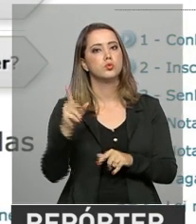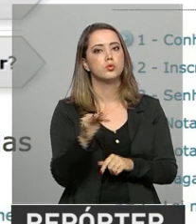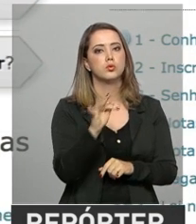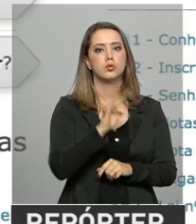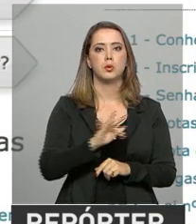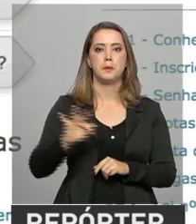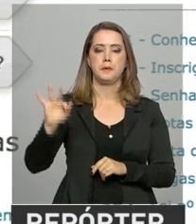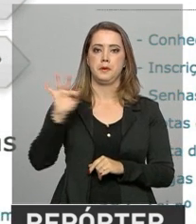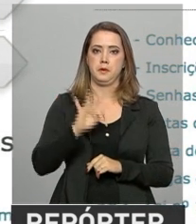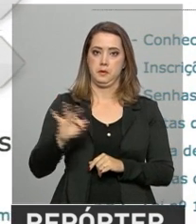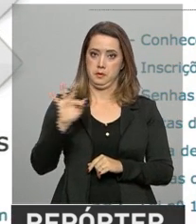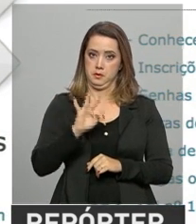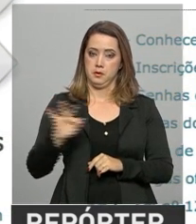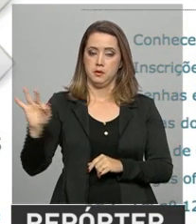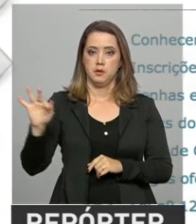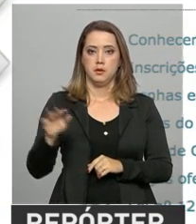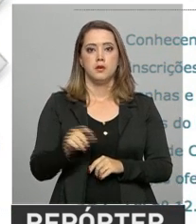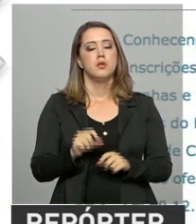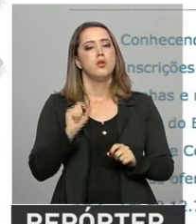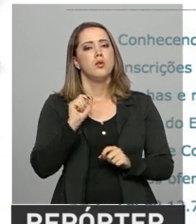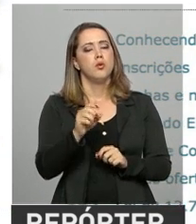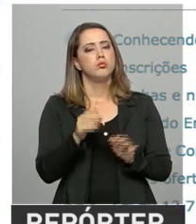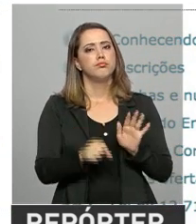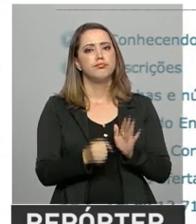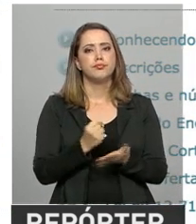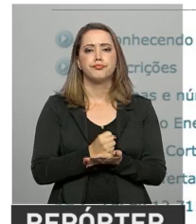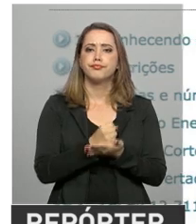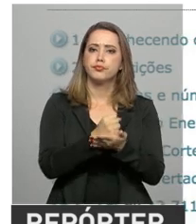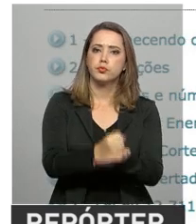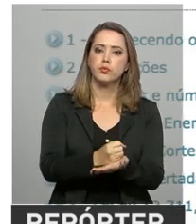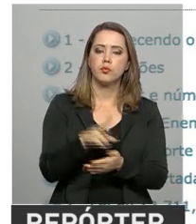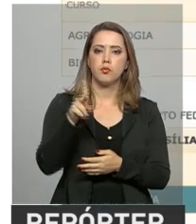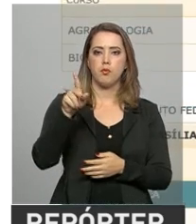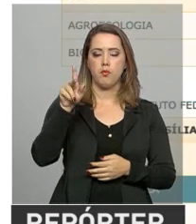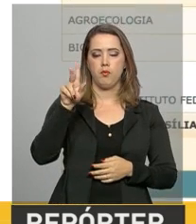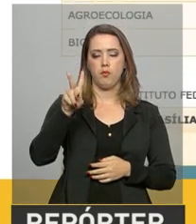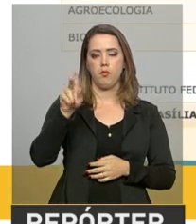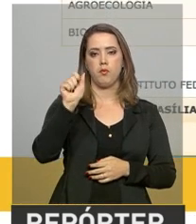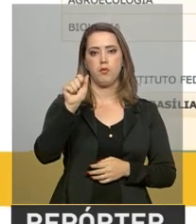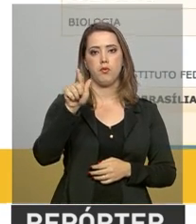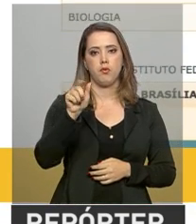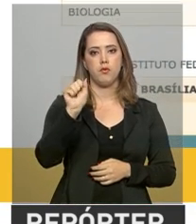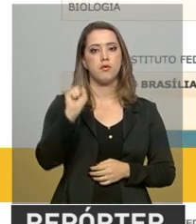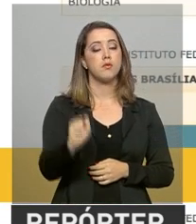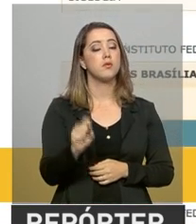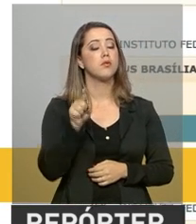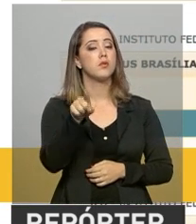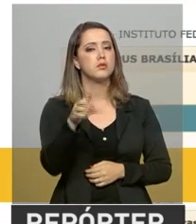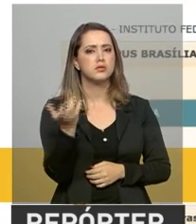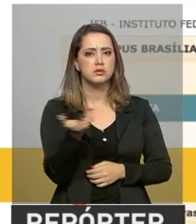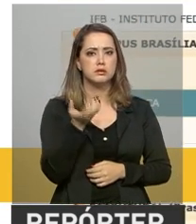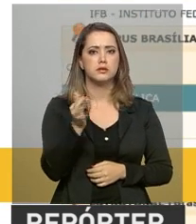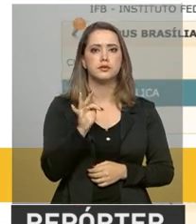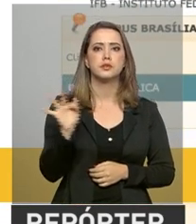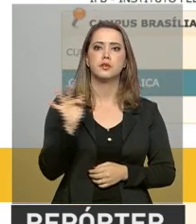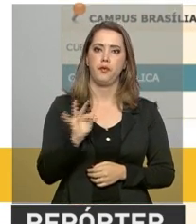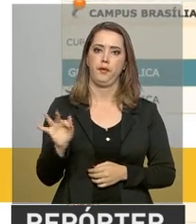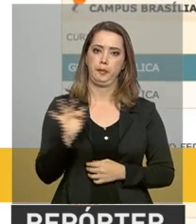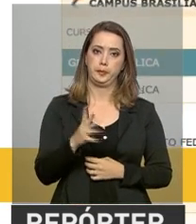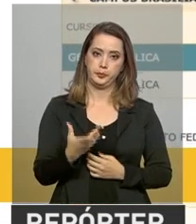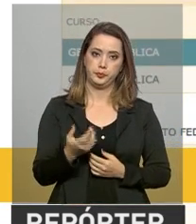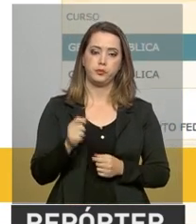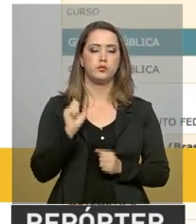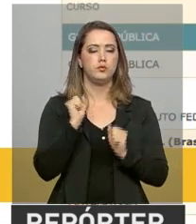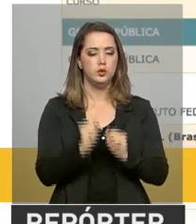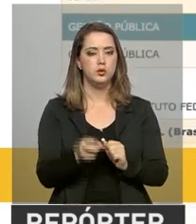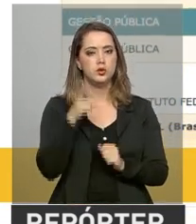de ensino superior de todo o país oferecem vagas a quem quer fazer uma faculdade. Essas vagas já estão disponíveis